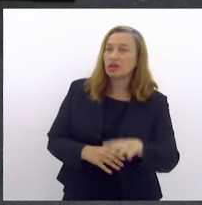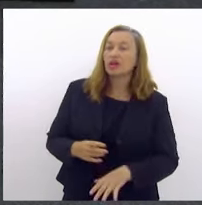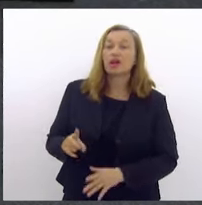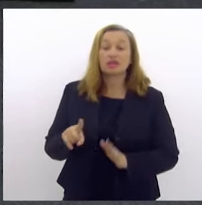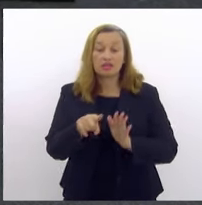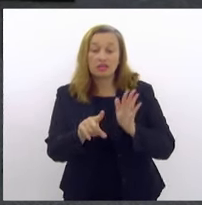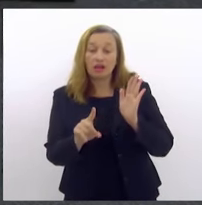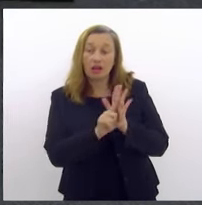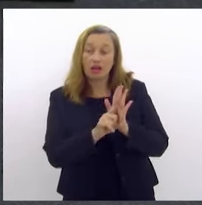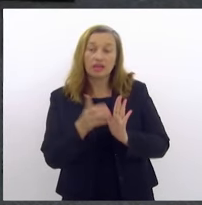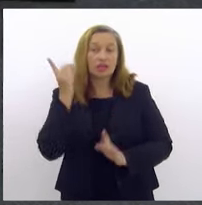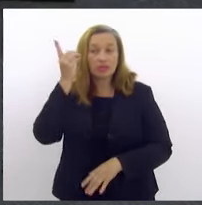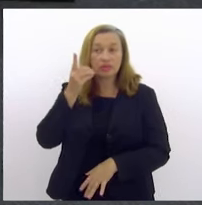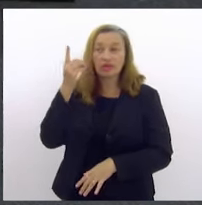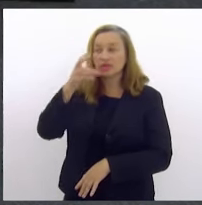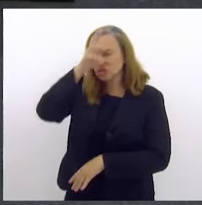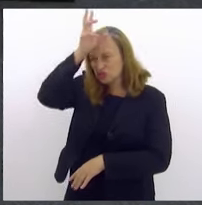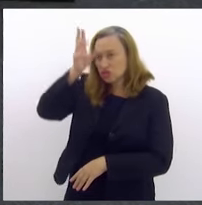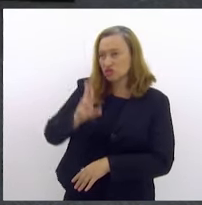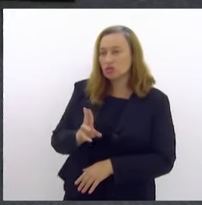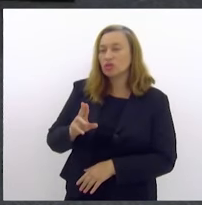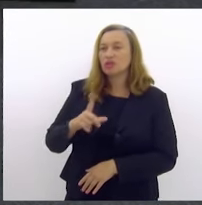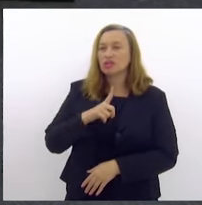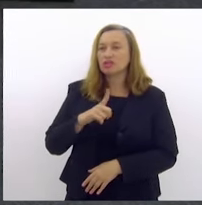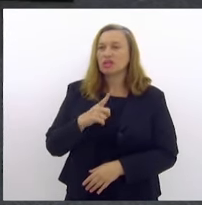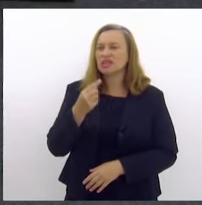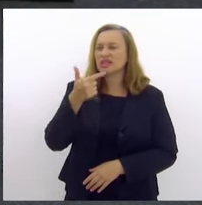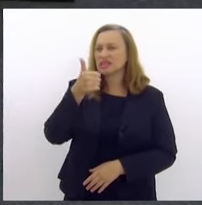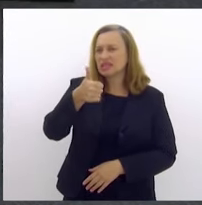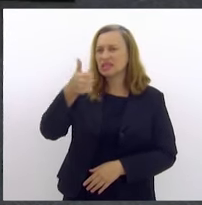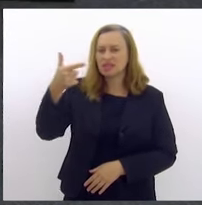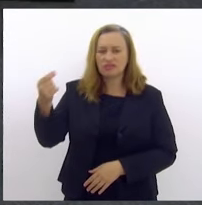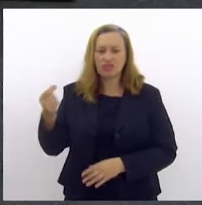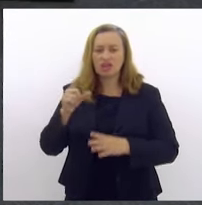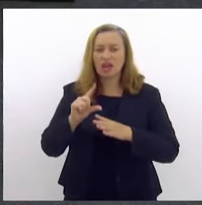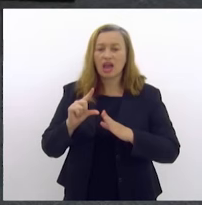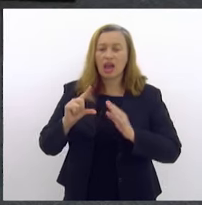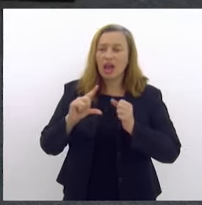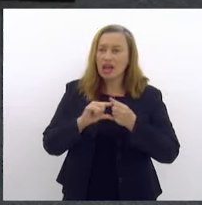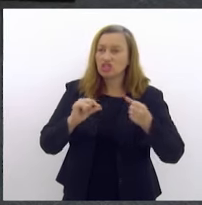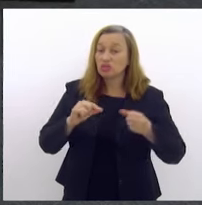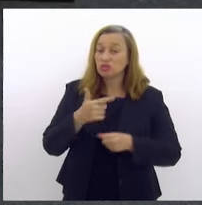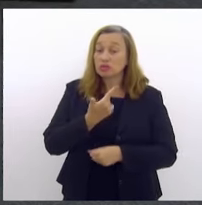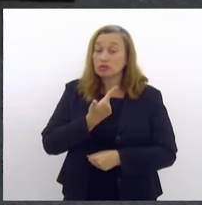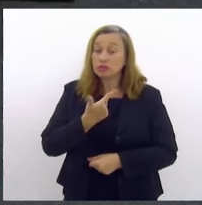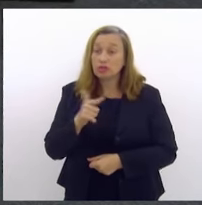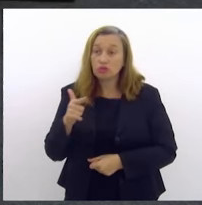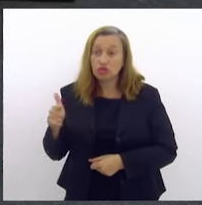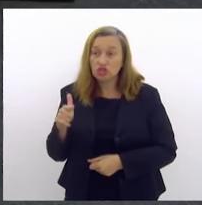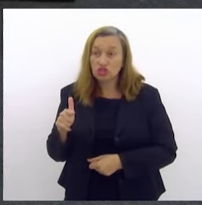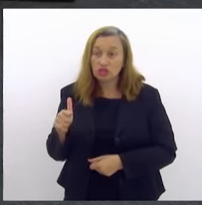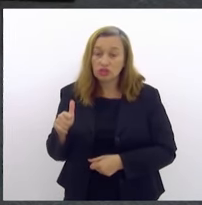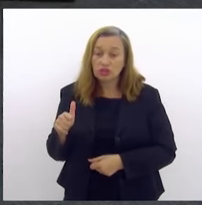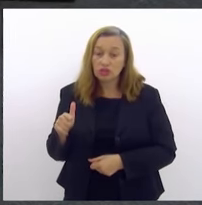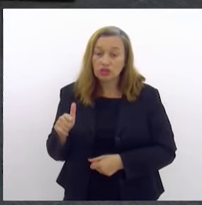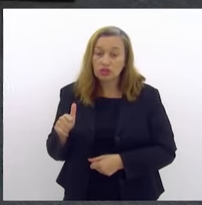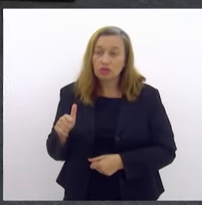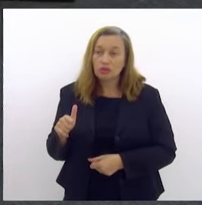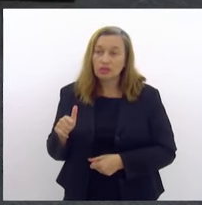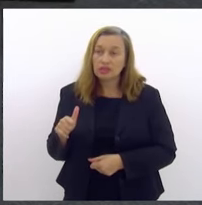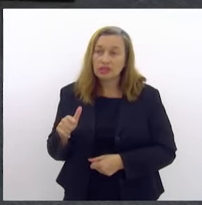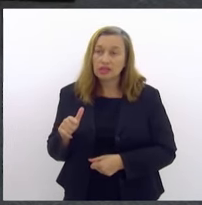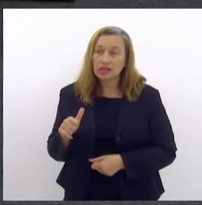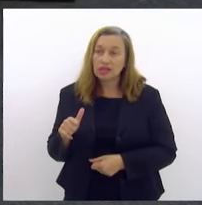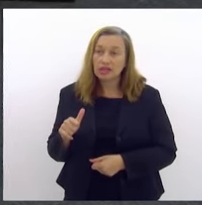Tia Ju, creio que tem 120 artigos. Mas não tinha essa